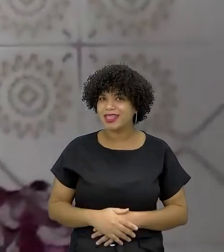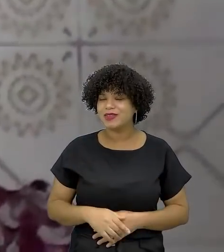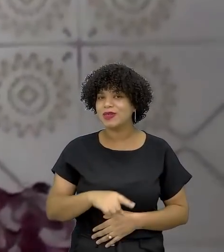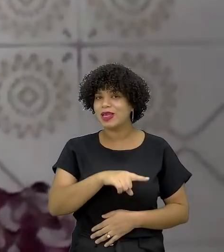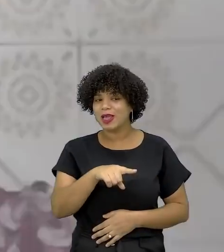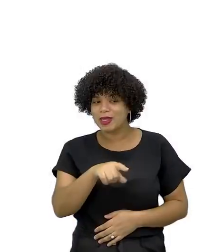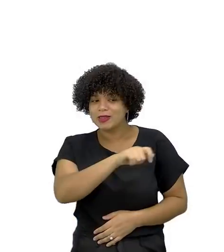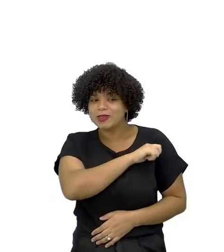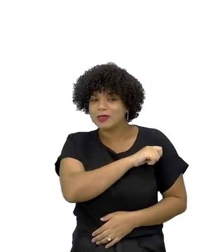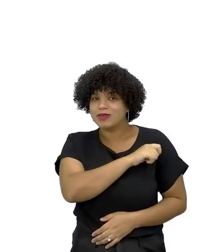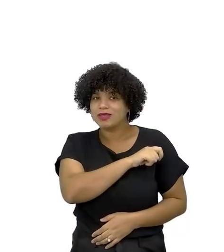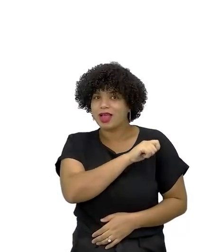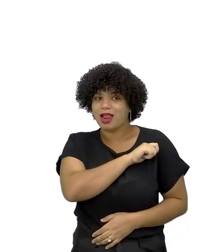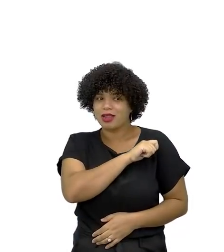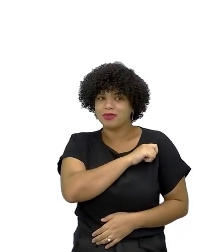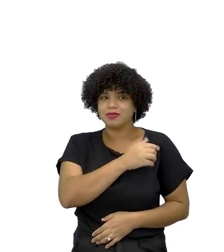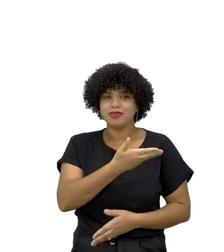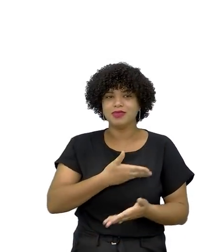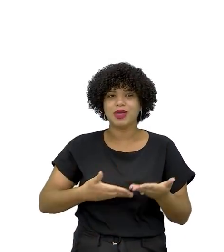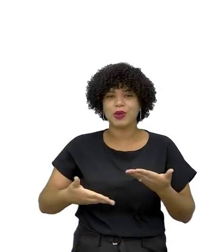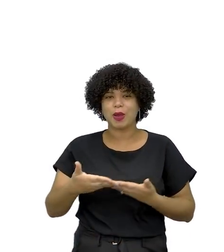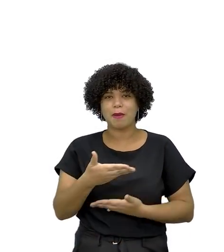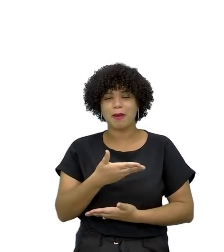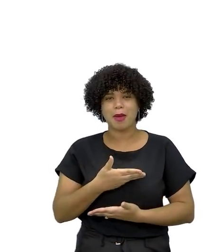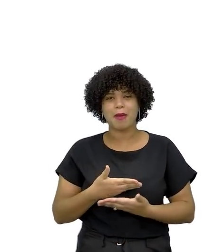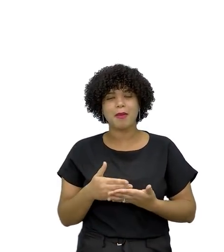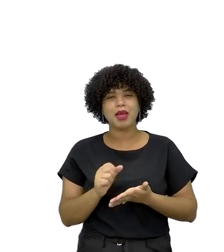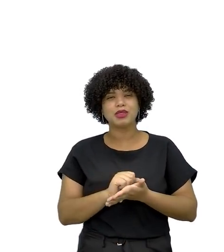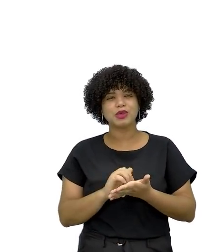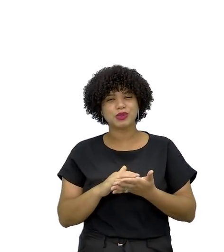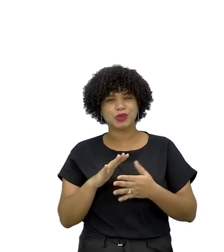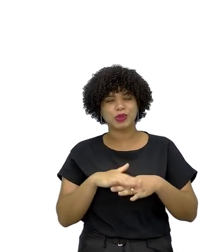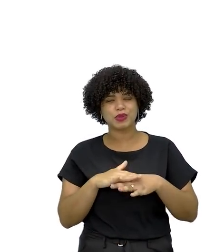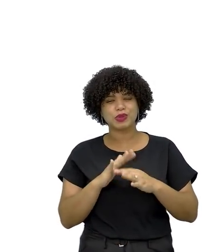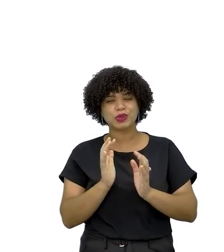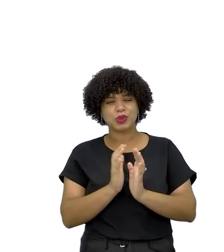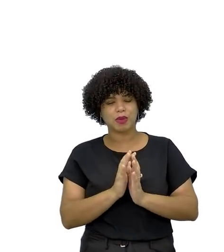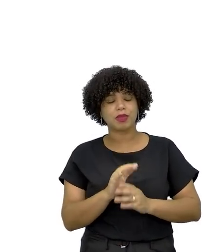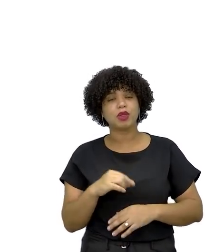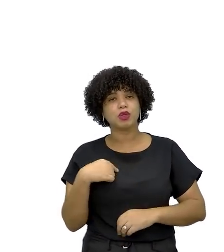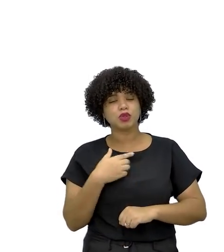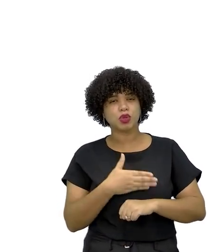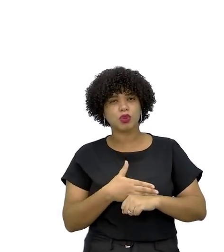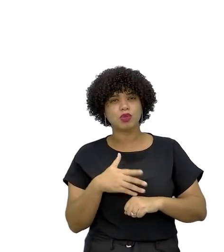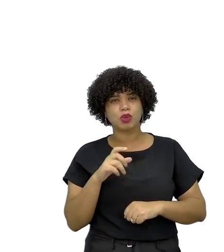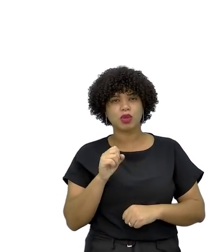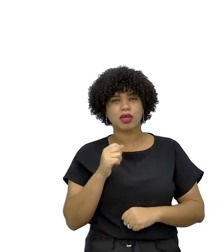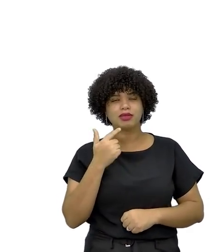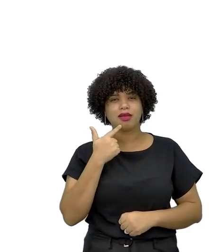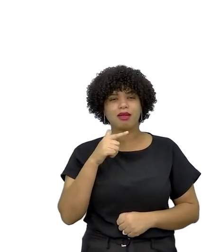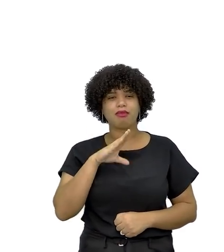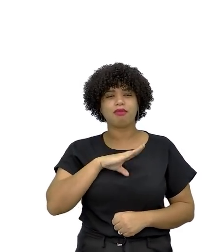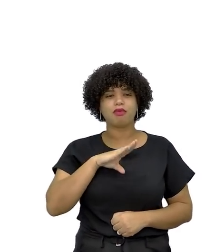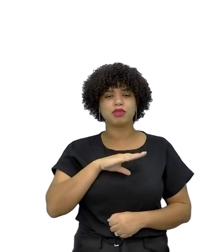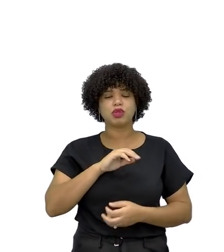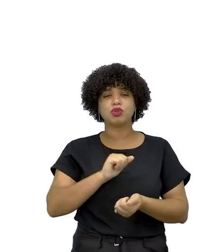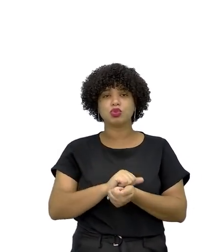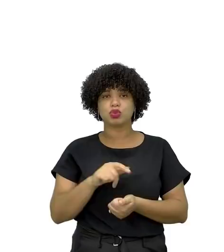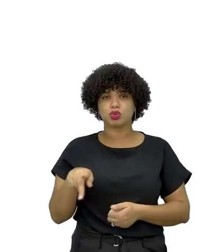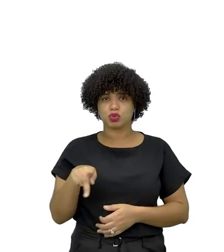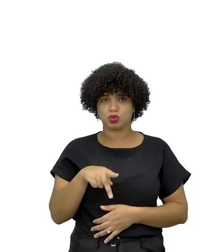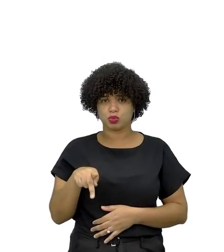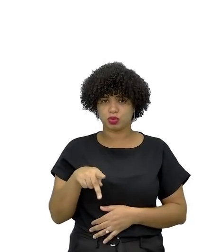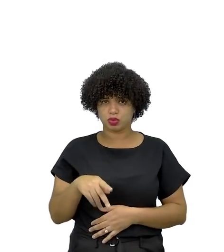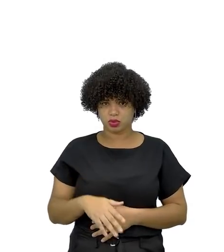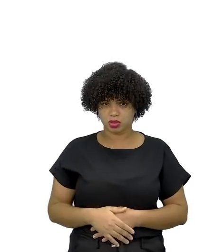as atividades. Uma coisa que aqui a gente trabalha com língua portuguesa, né, junto com o professor, pedir sempre que